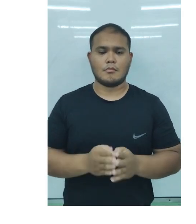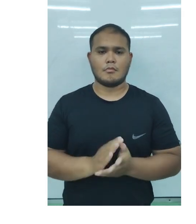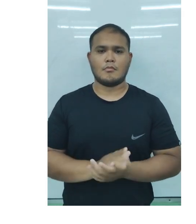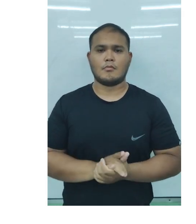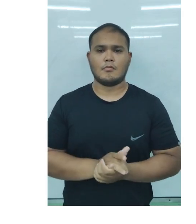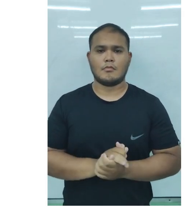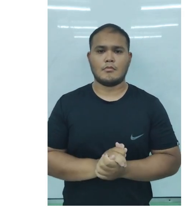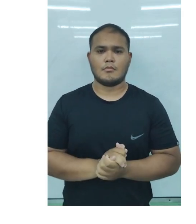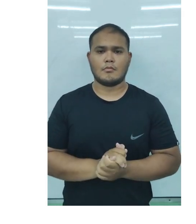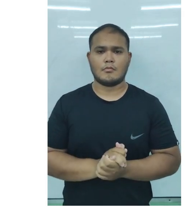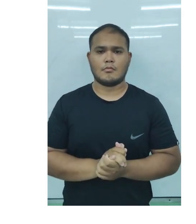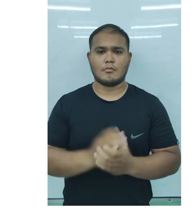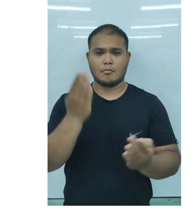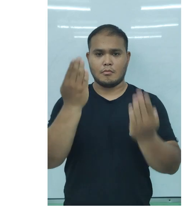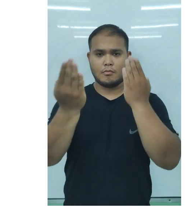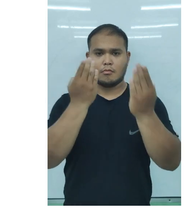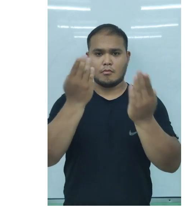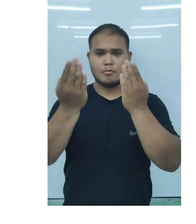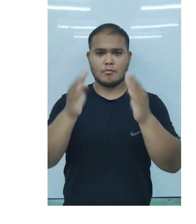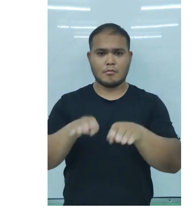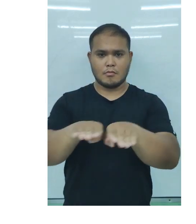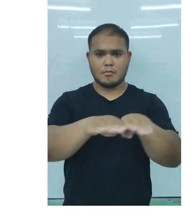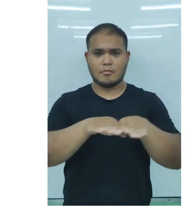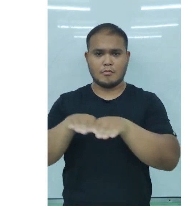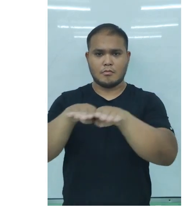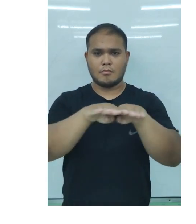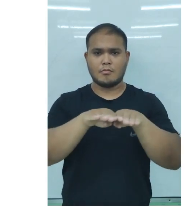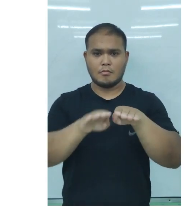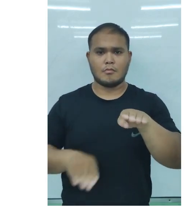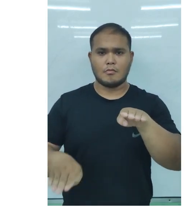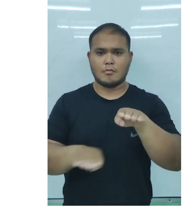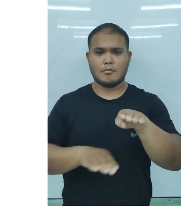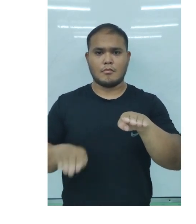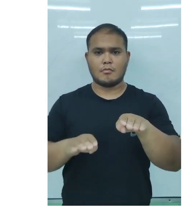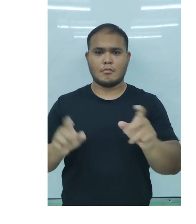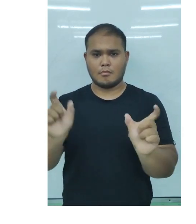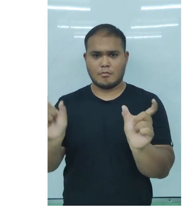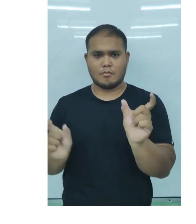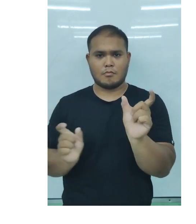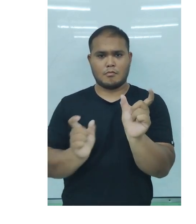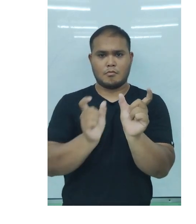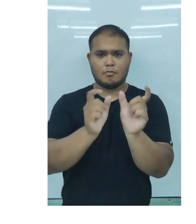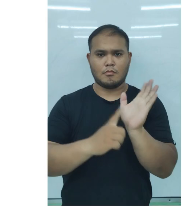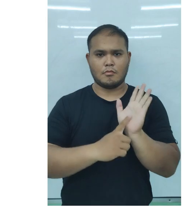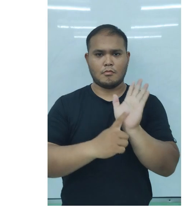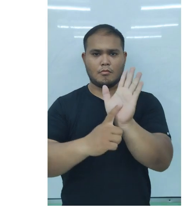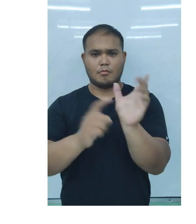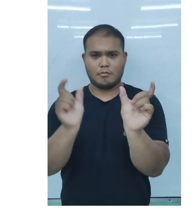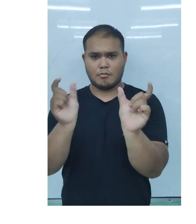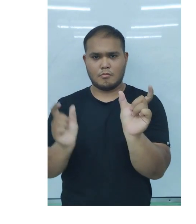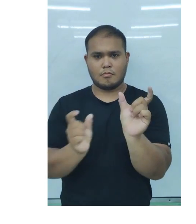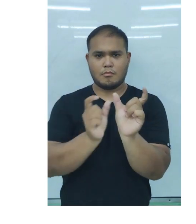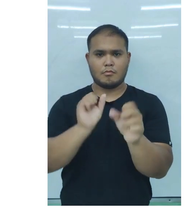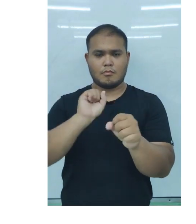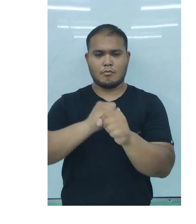O comparativo de igualdade e de inferioridade formam-se com o auxílio de advérbios, ou seja,